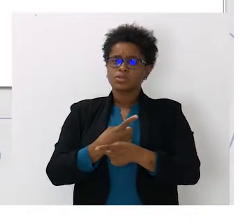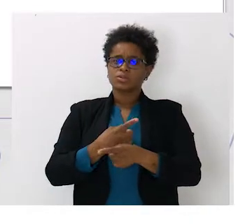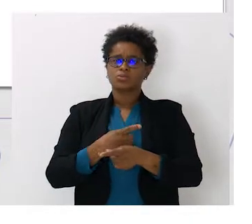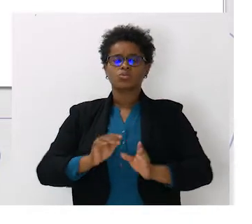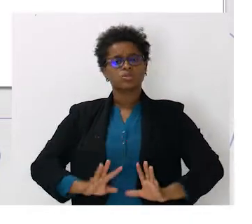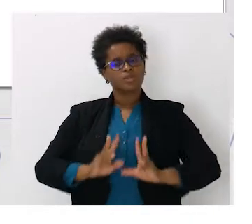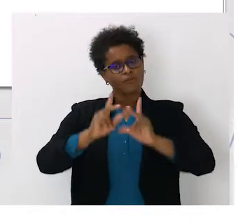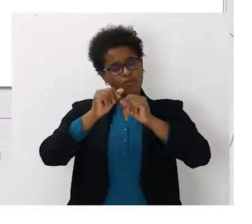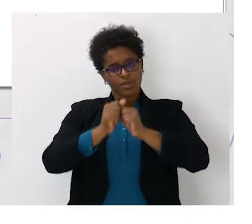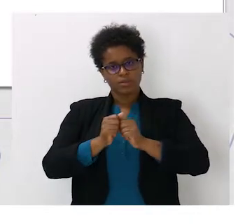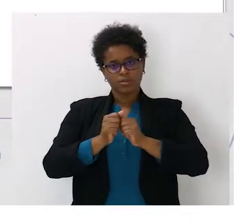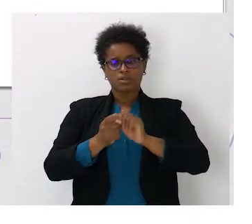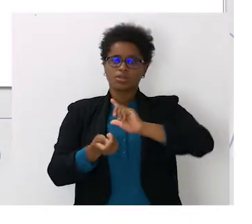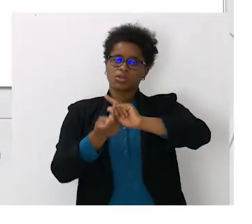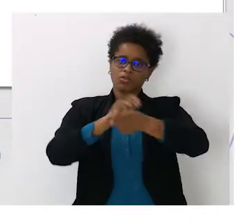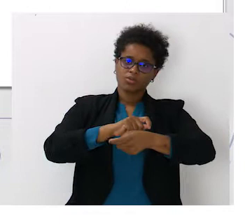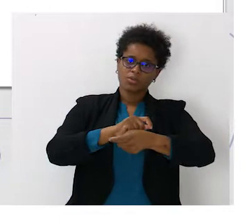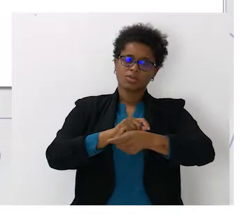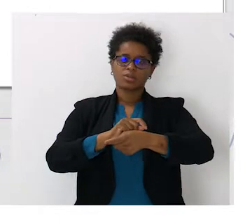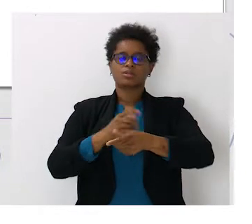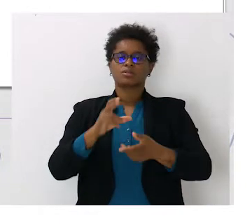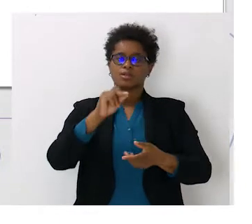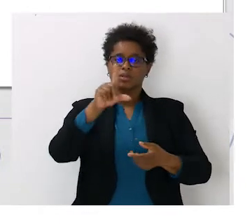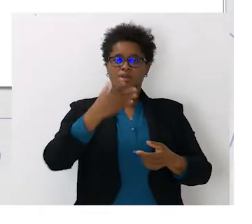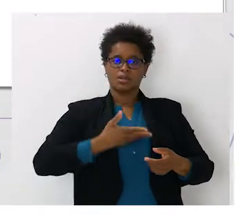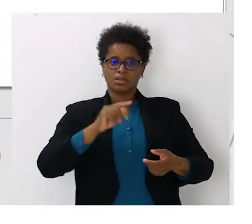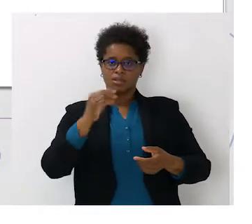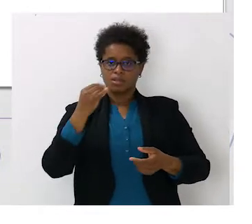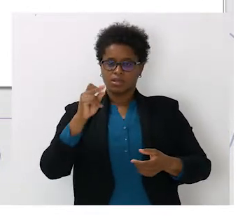consequências do desenvolvimento e da transformação das aldeias,